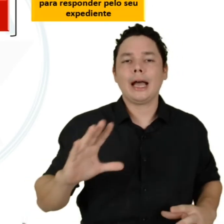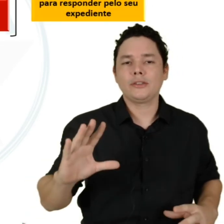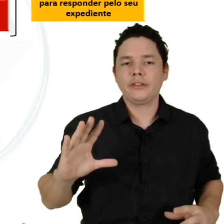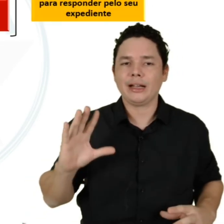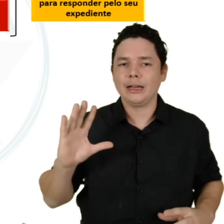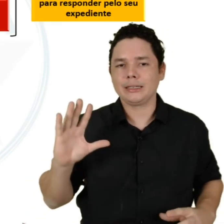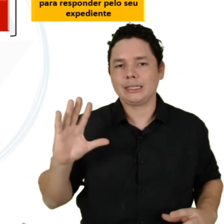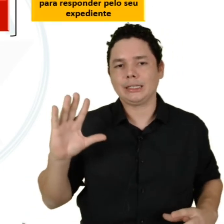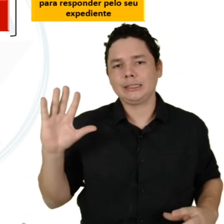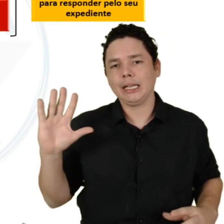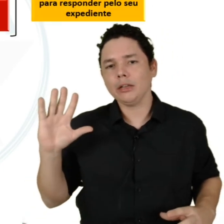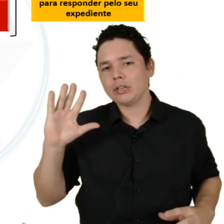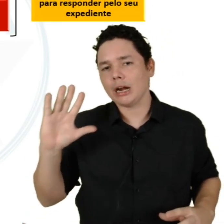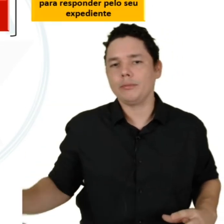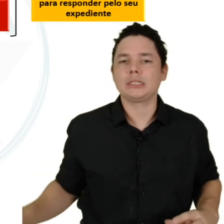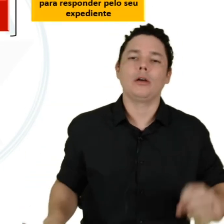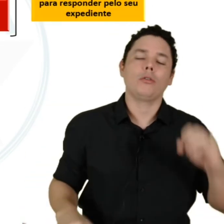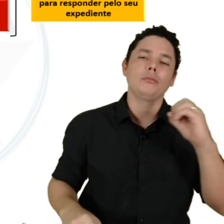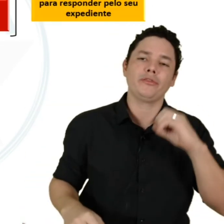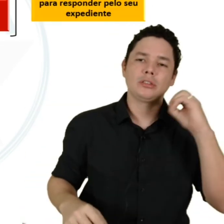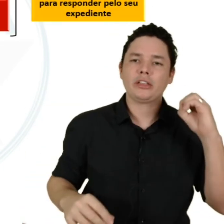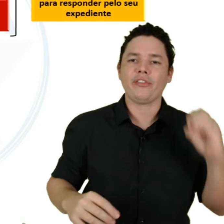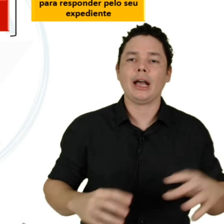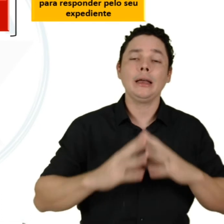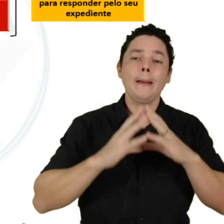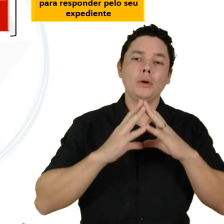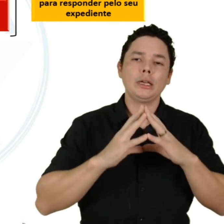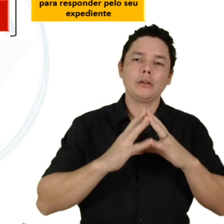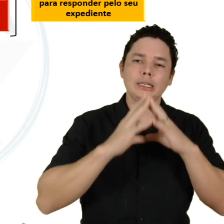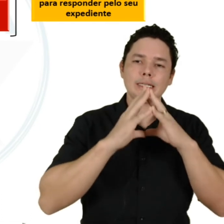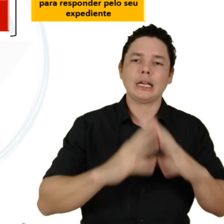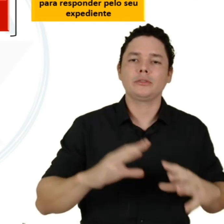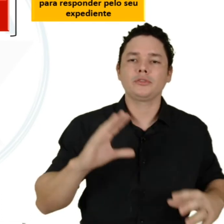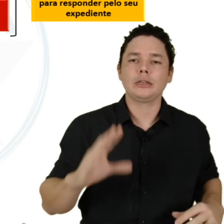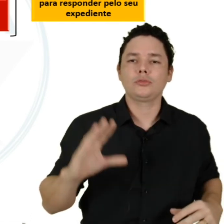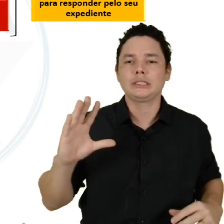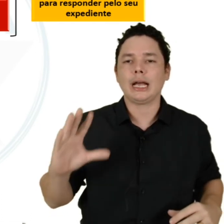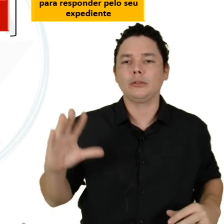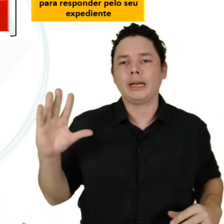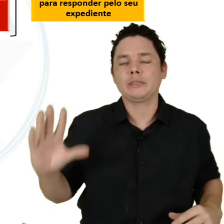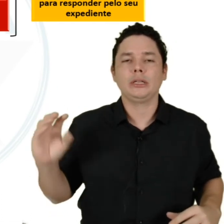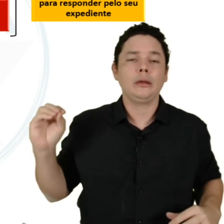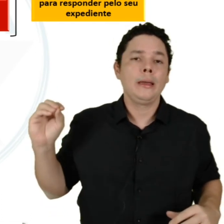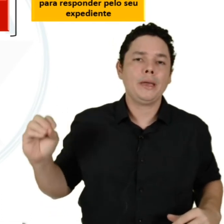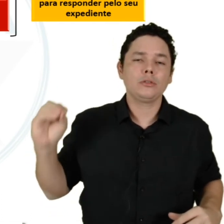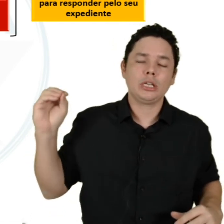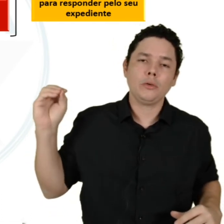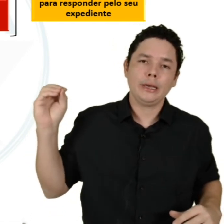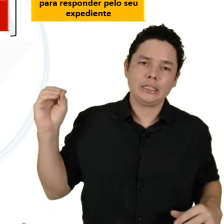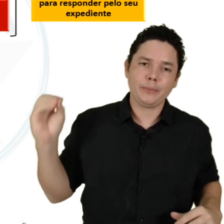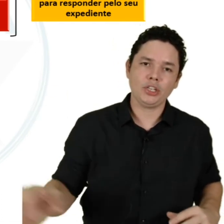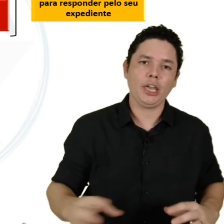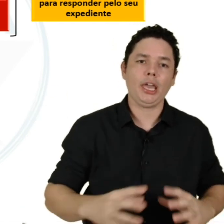No caso de vacância, tanto de cargo de comissão como de função gratificada, poderão ser designados funcionários do Estado para responder pelo